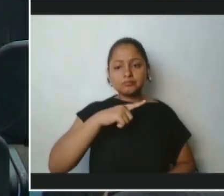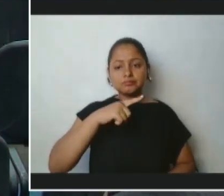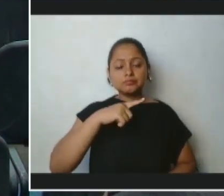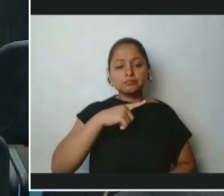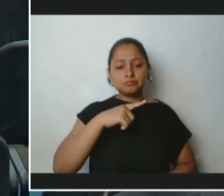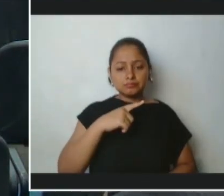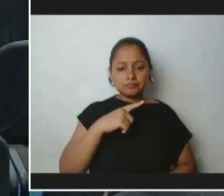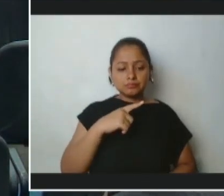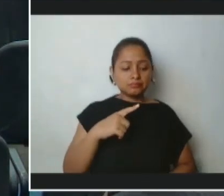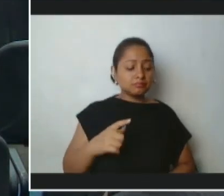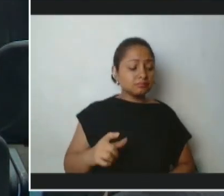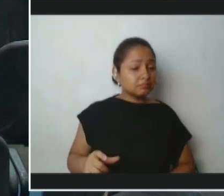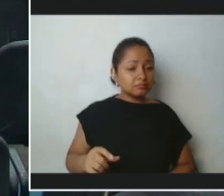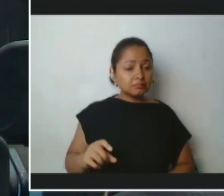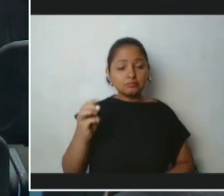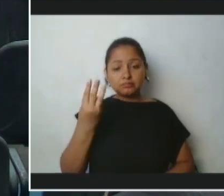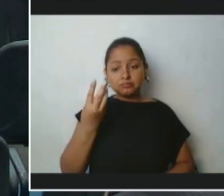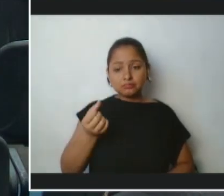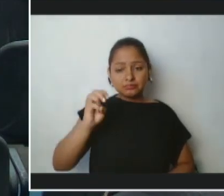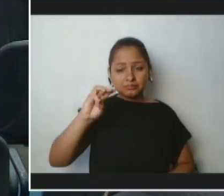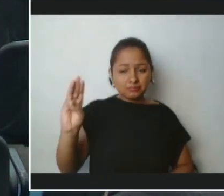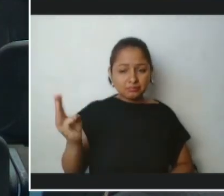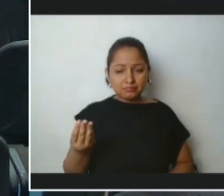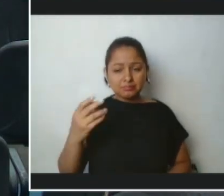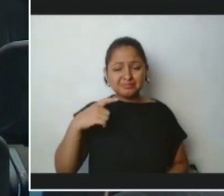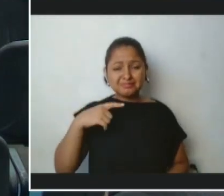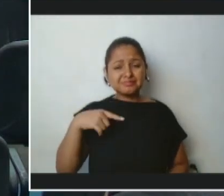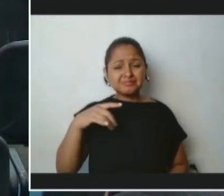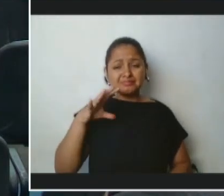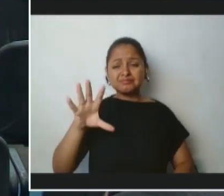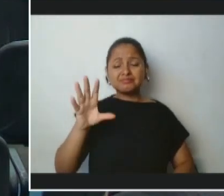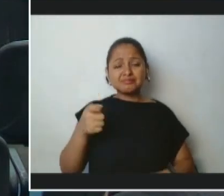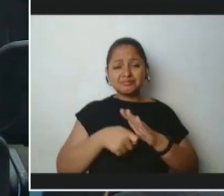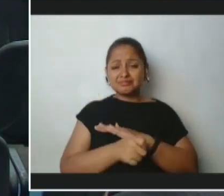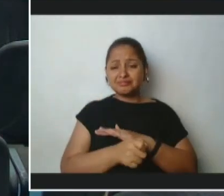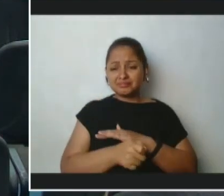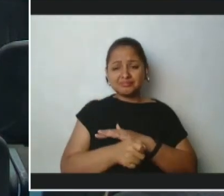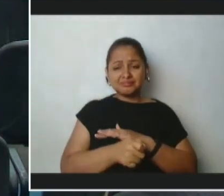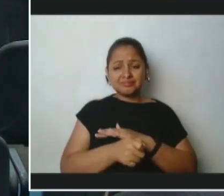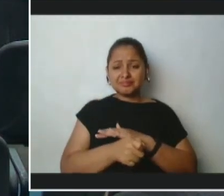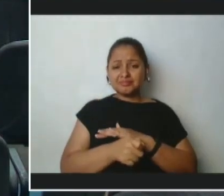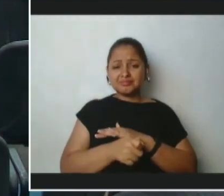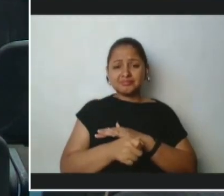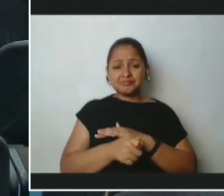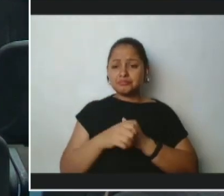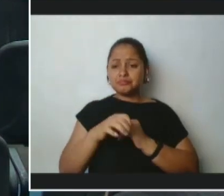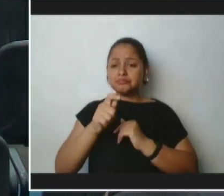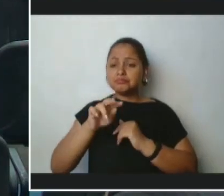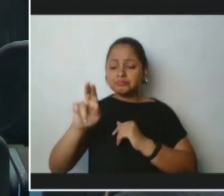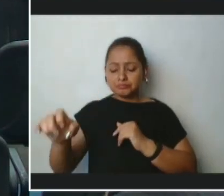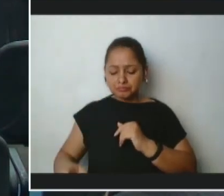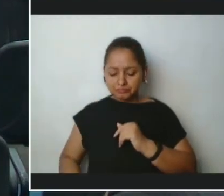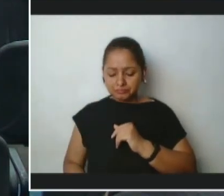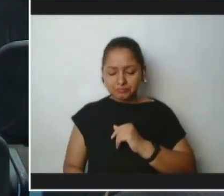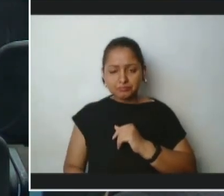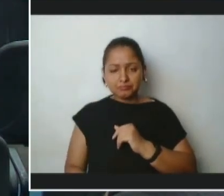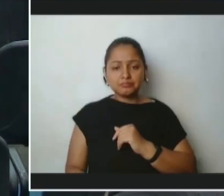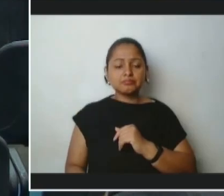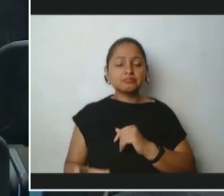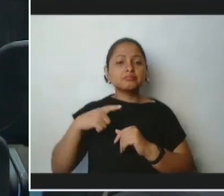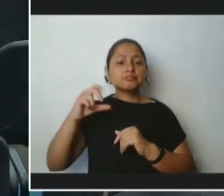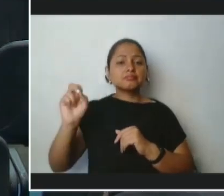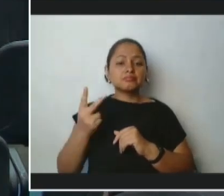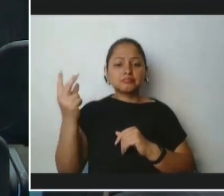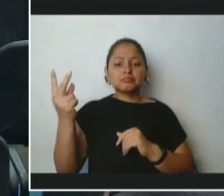Os 36 milhões ele é empenhado como aporte. No caso, a gente empenha o valor definido